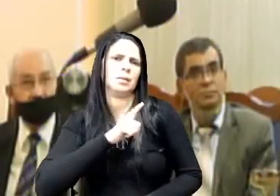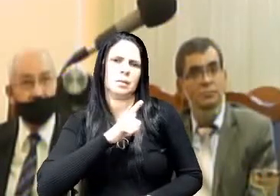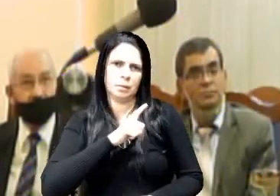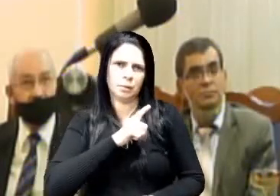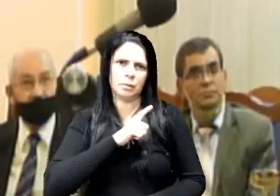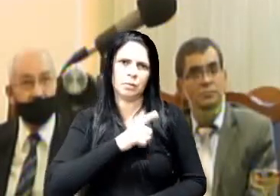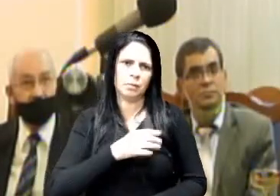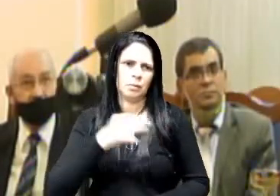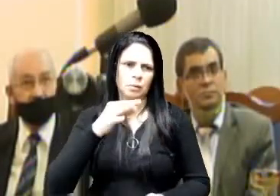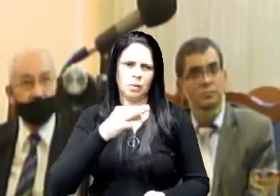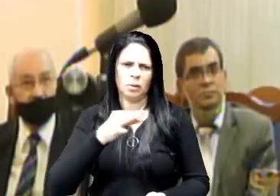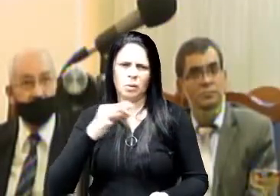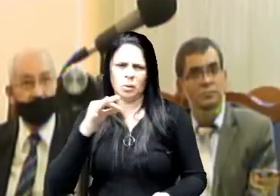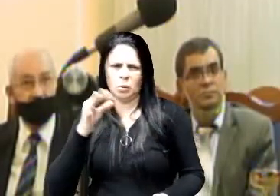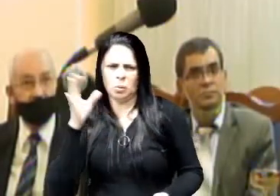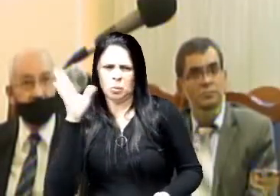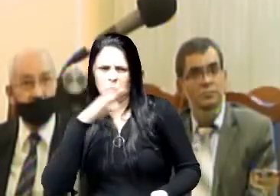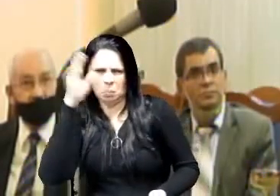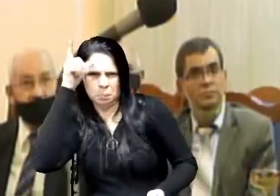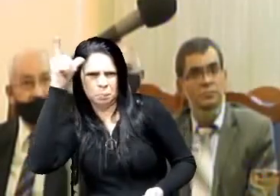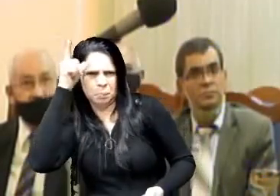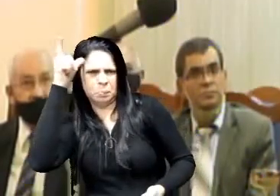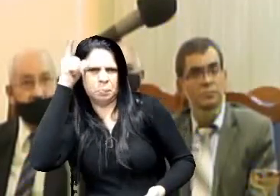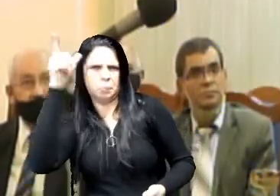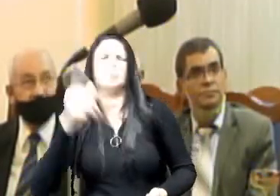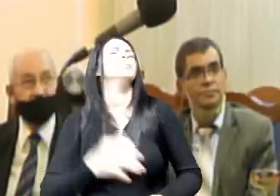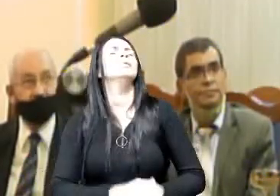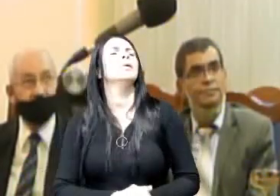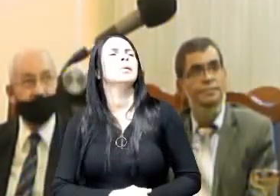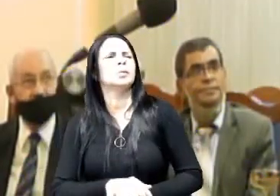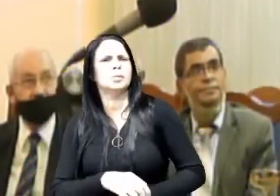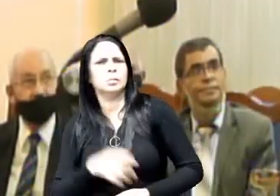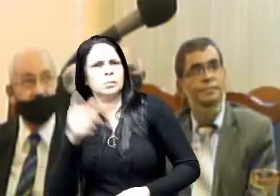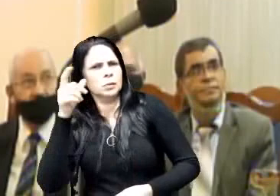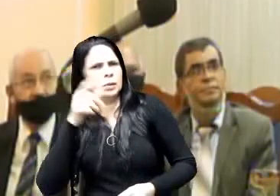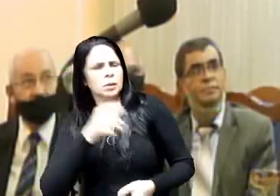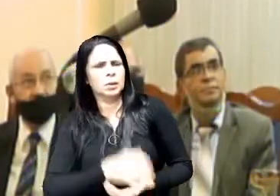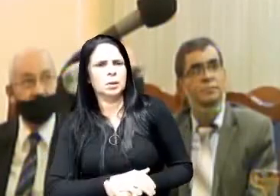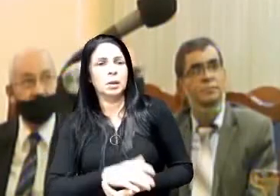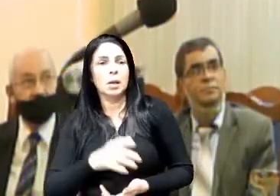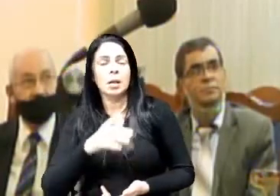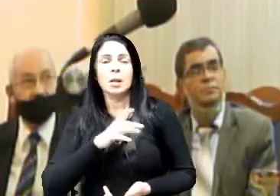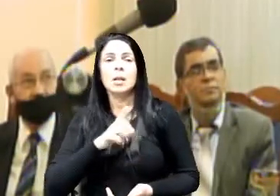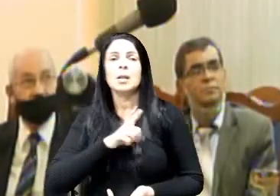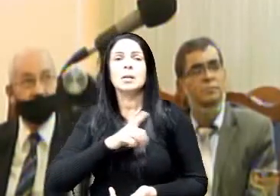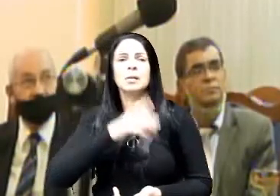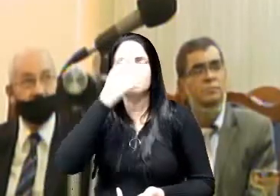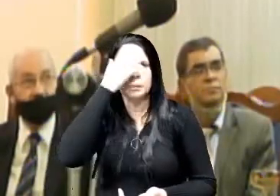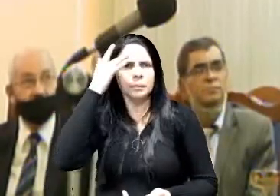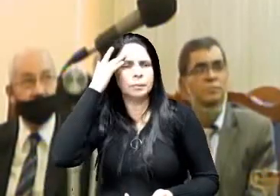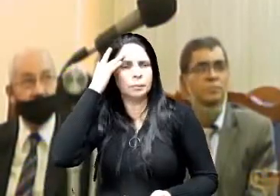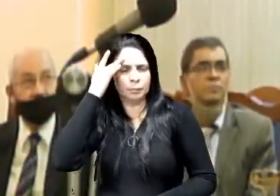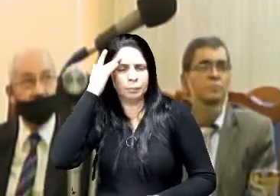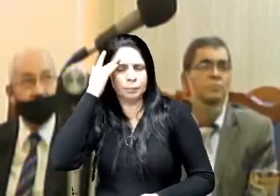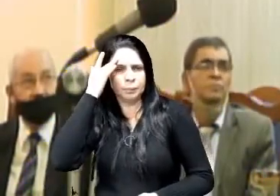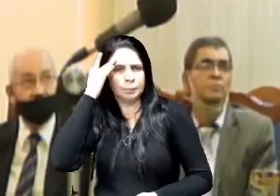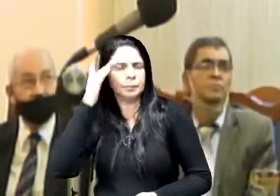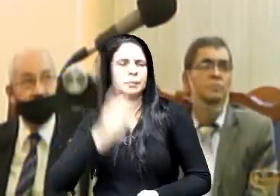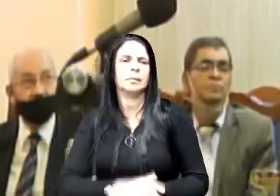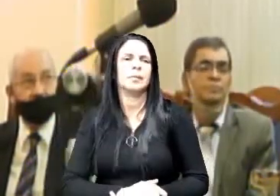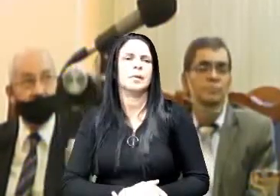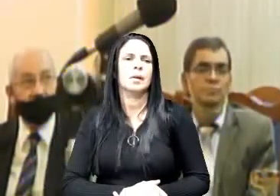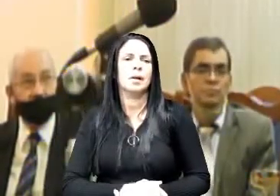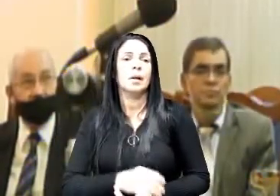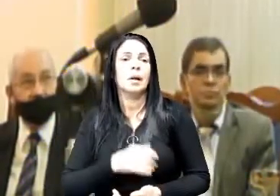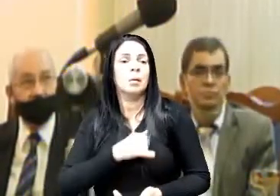Paulo. E alguns se atrevem a dizer que aquele espírito mau acusava Paulo todas as vezes que ele estava feliz